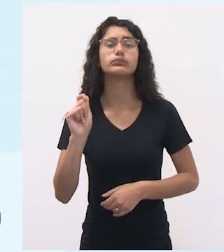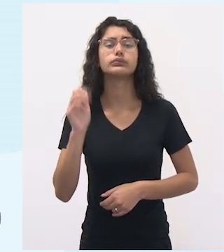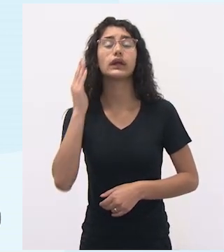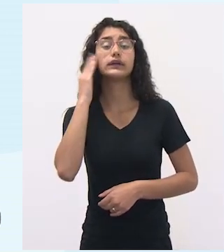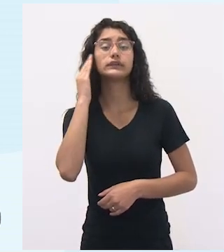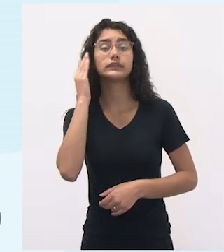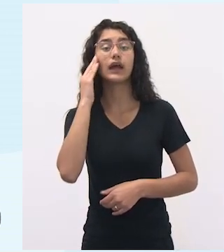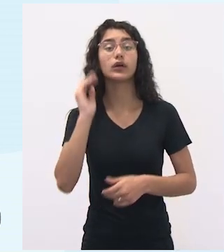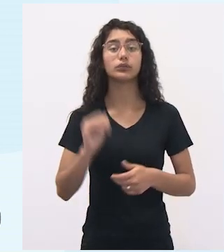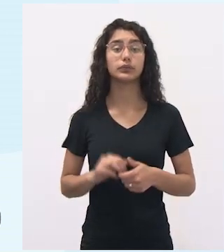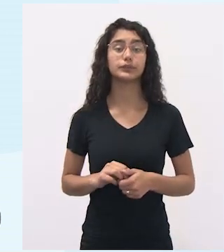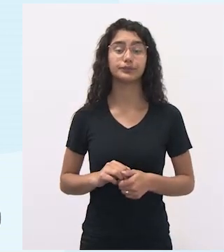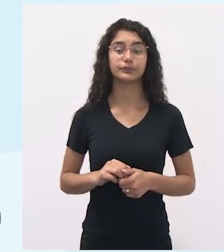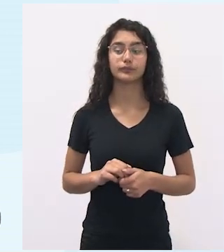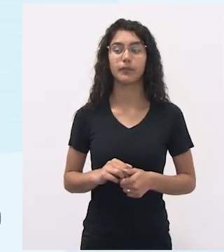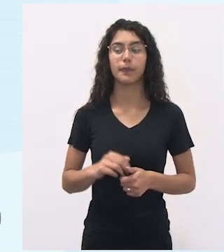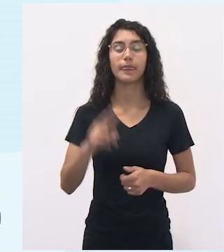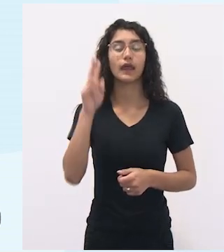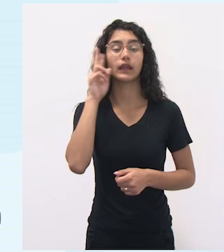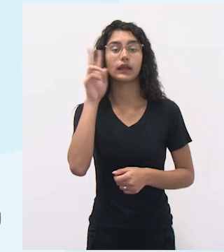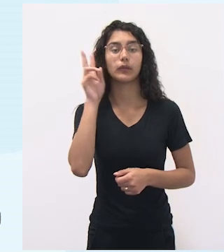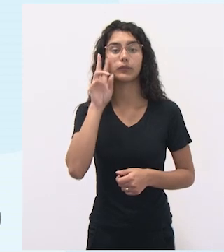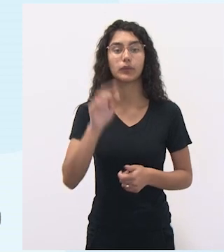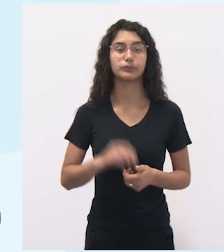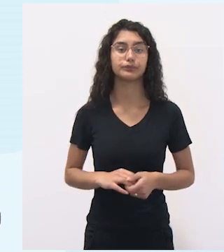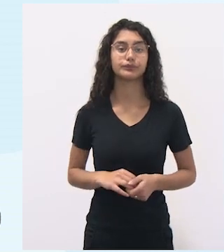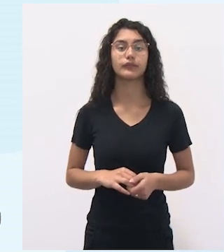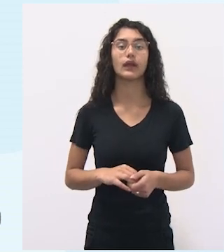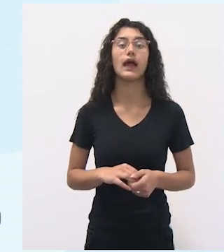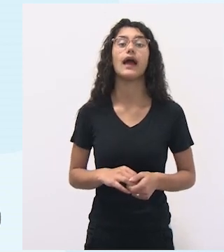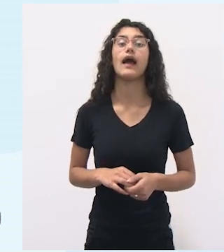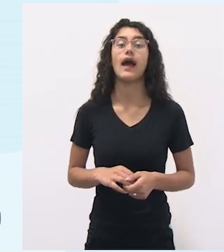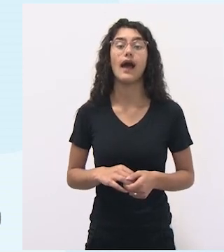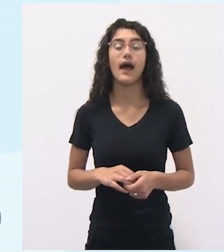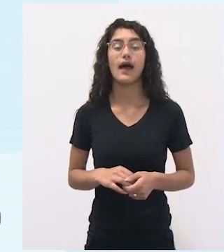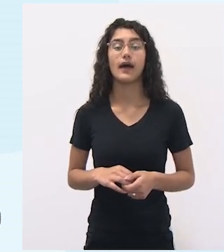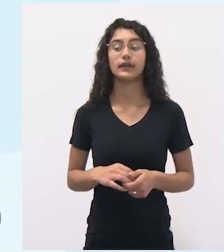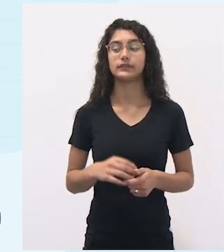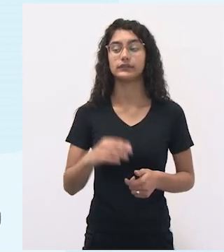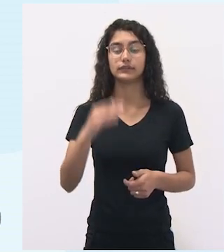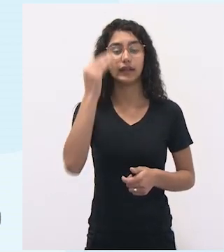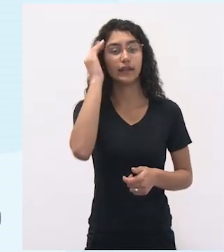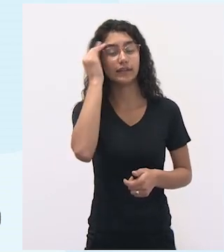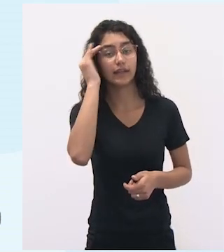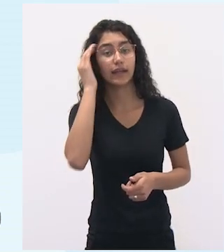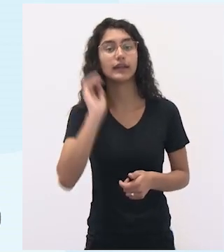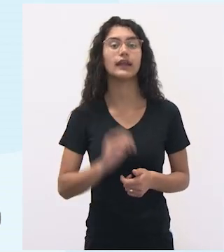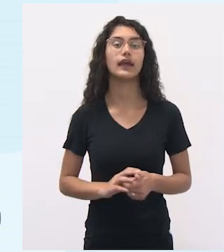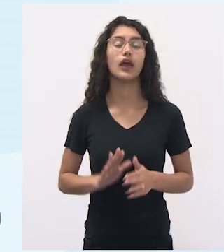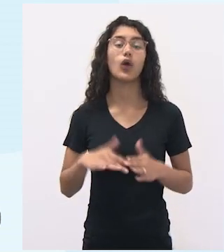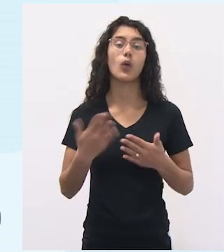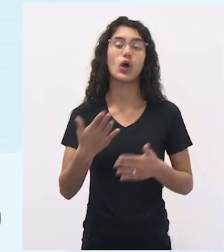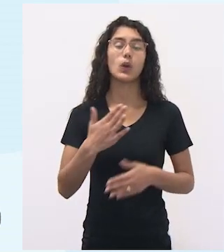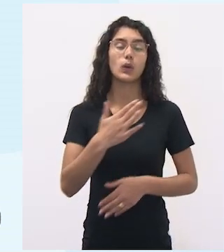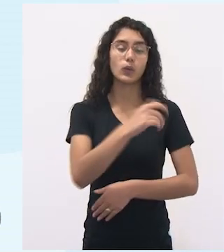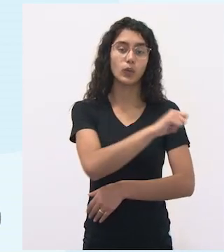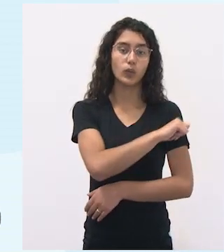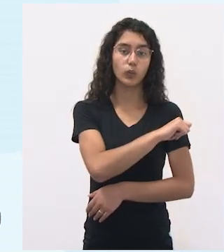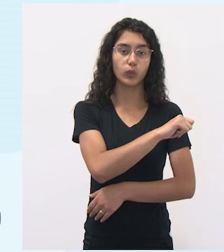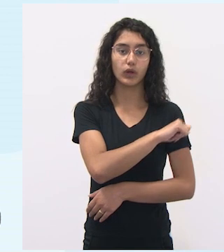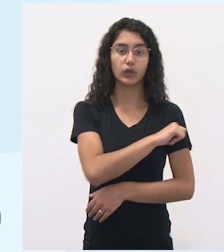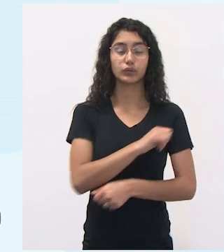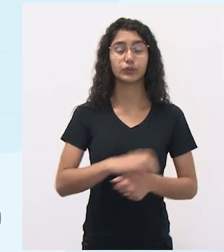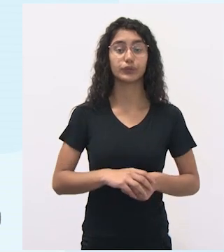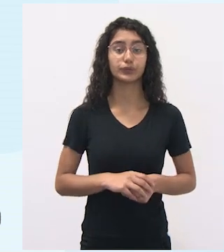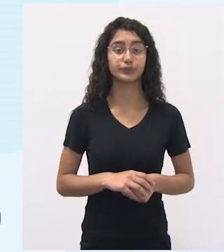recordar. Quando o meu aluno compreende, ele tem o quê? Compreensão, ele sabe compreender, entendimento. Quando o meu aluno ele